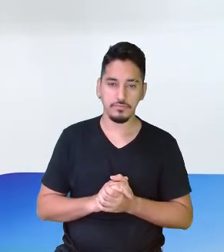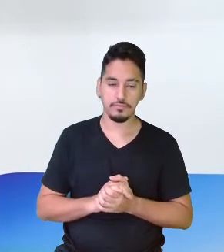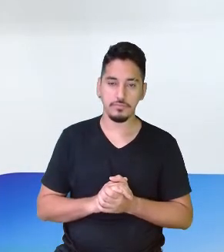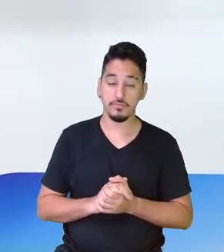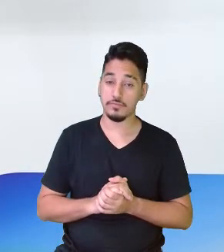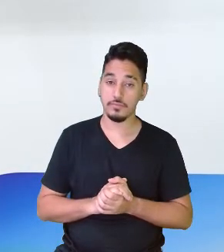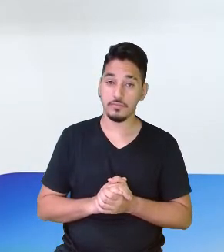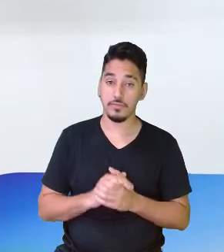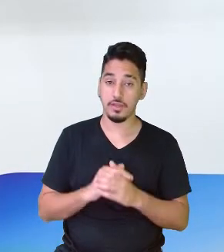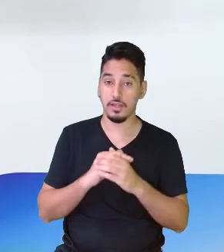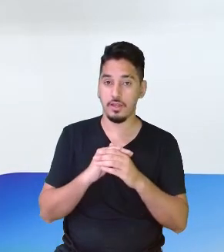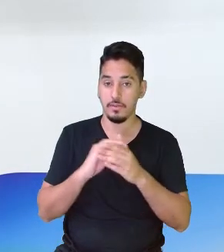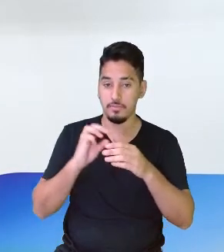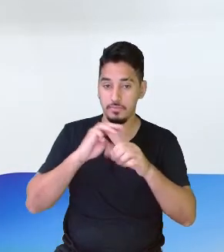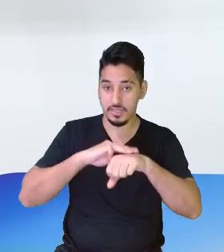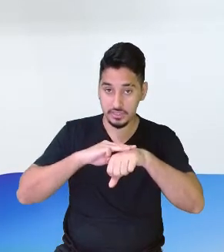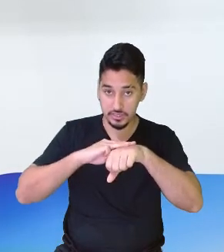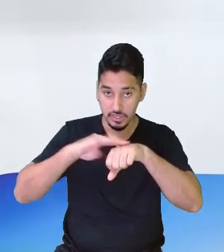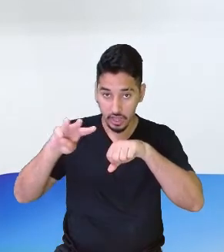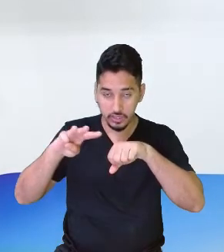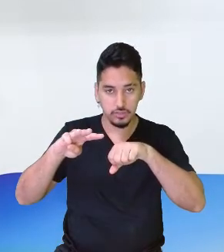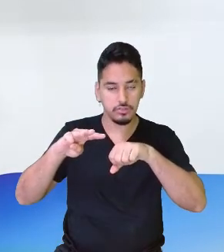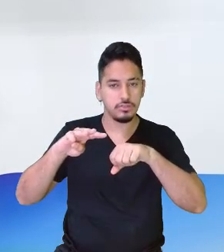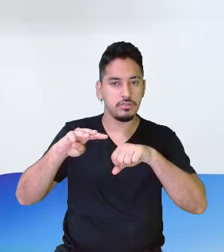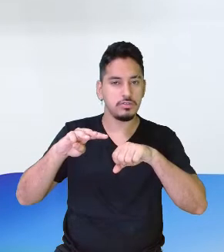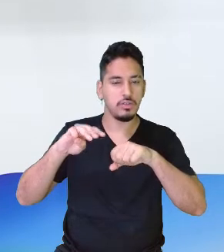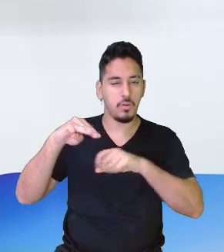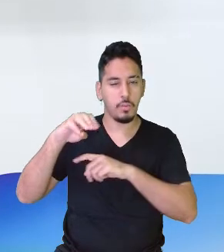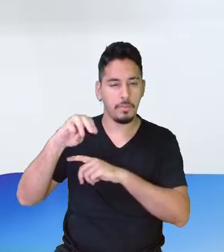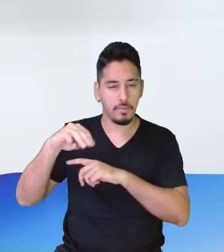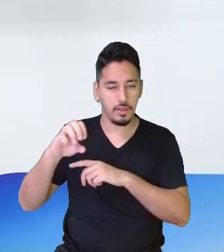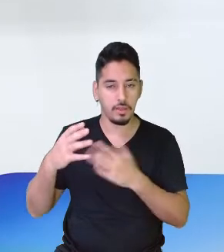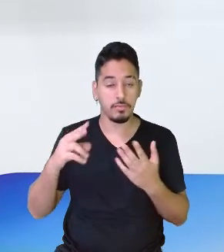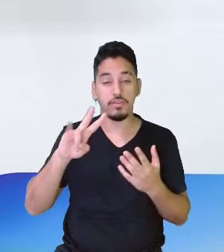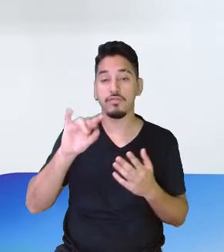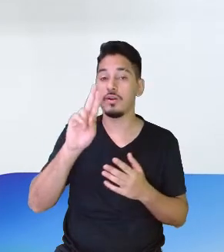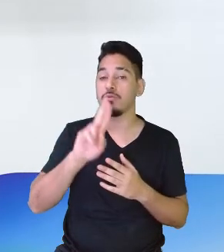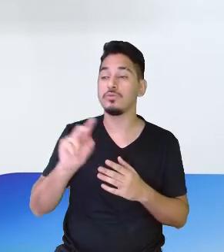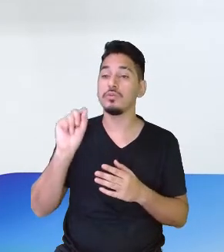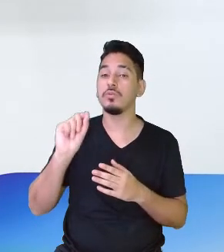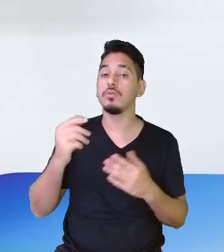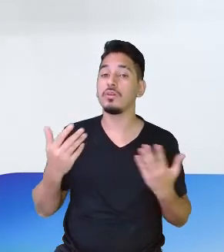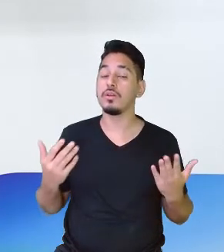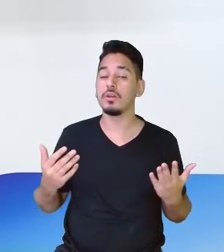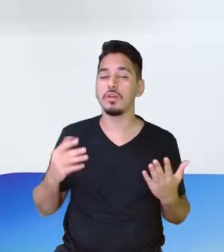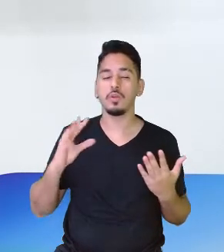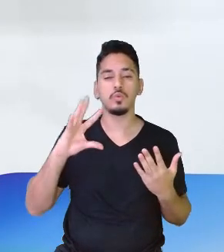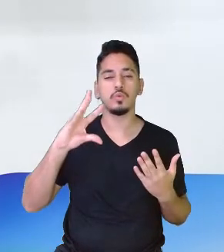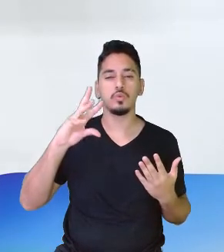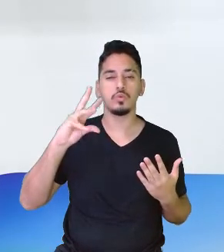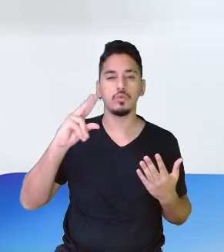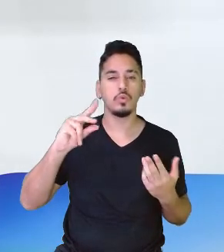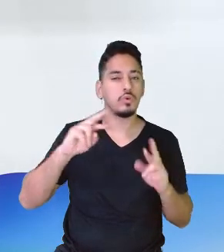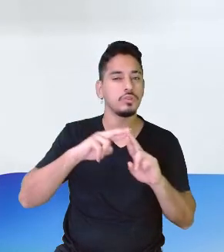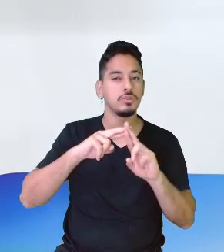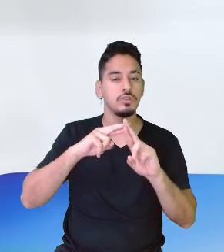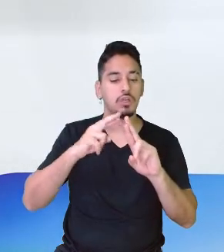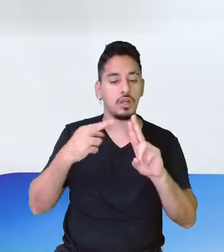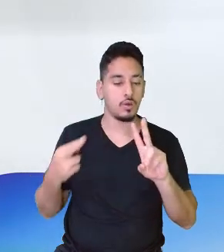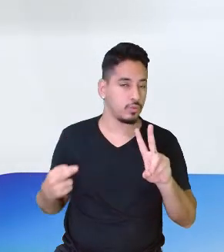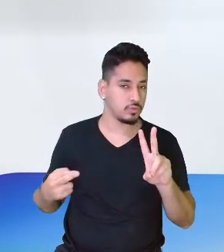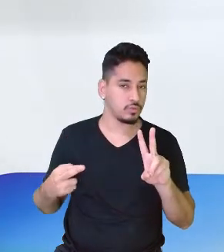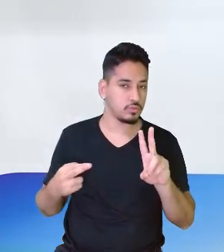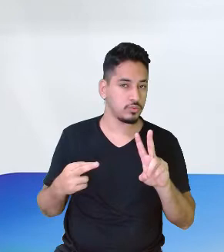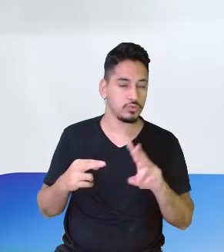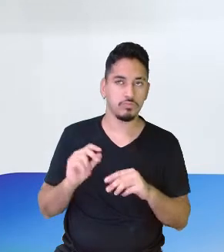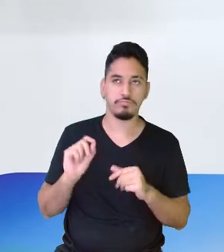a mensagem do meme, a linguagem do meme, ela vai usar de todos esses recursos. Então, às vezes,